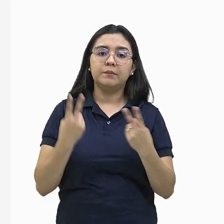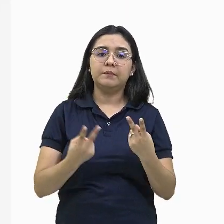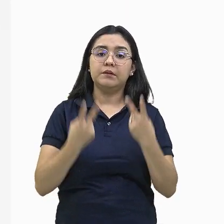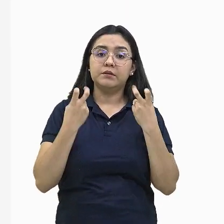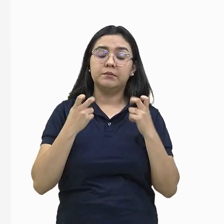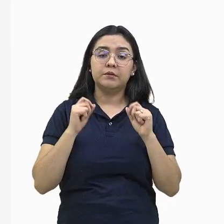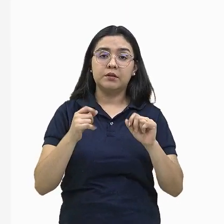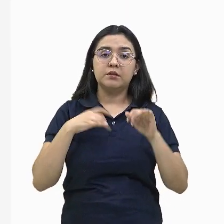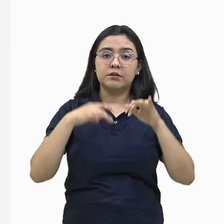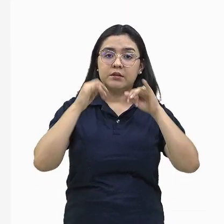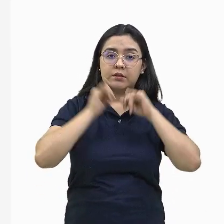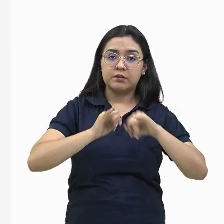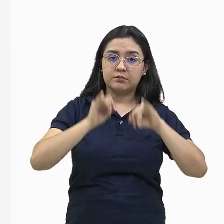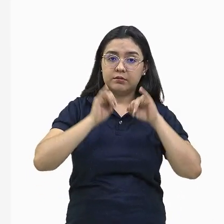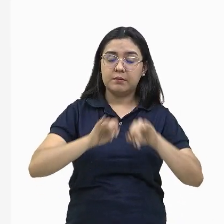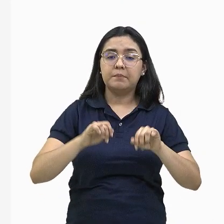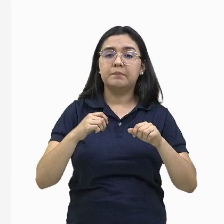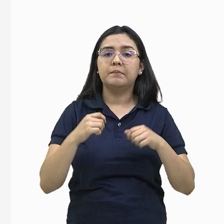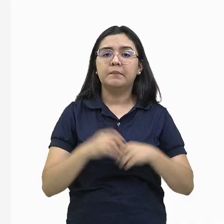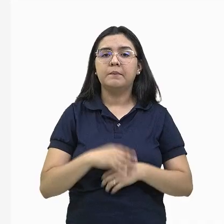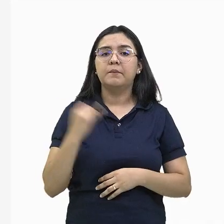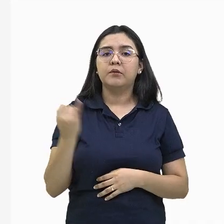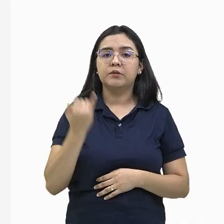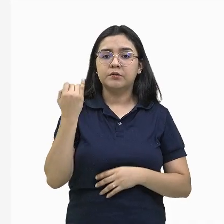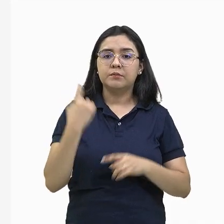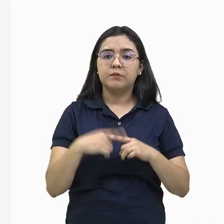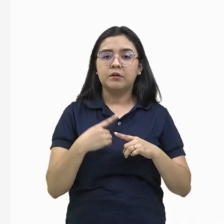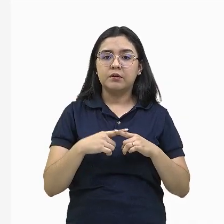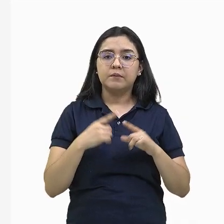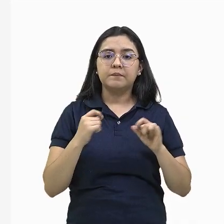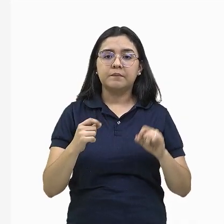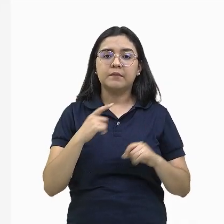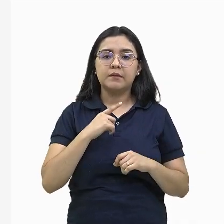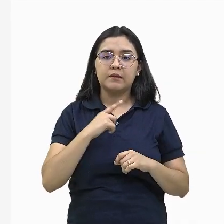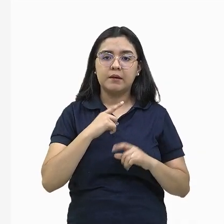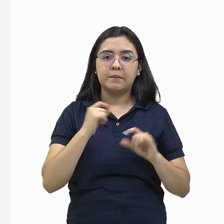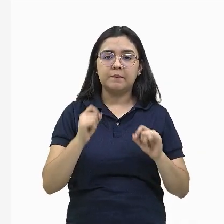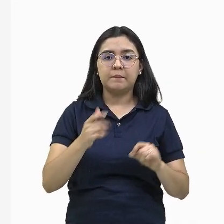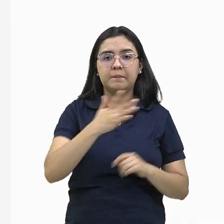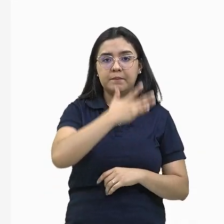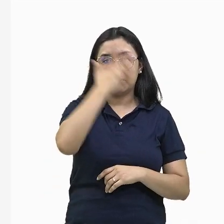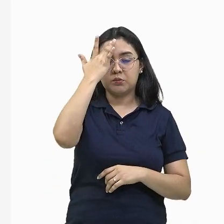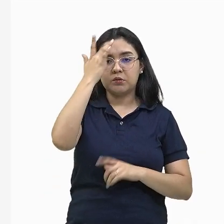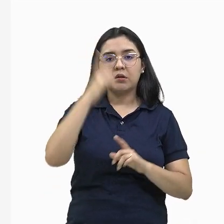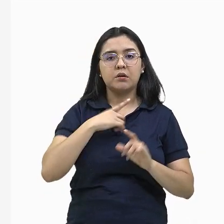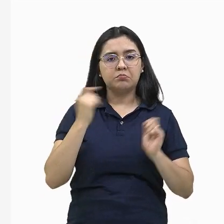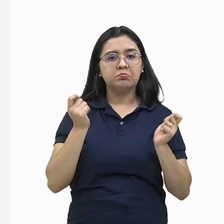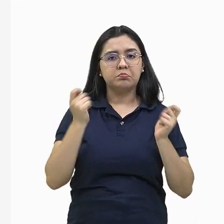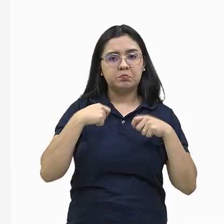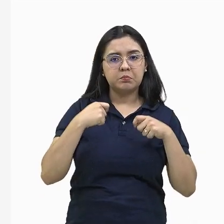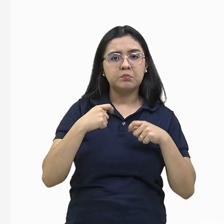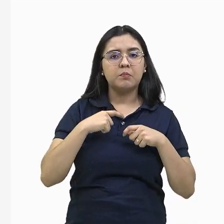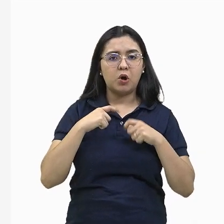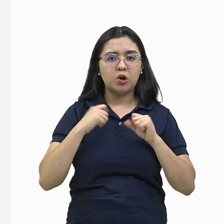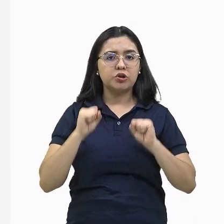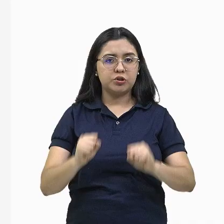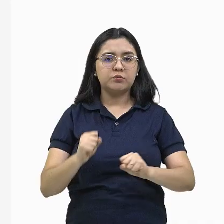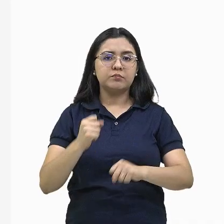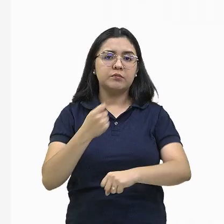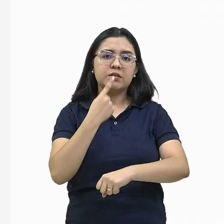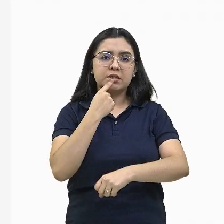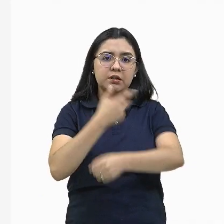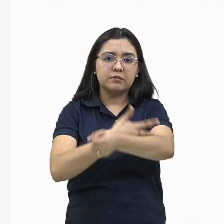a campanha é necessária justamente porque, apesar de nós termos muitas pessoas que são aptas a doar sangue, ainda